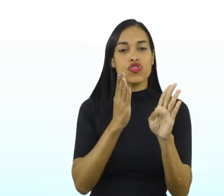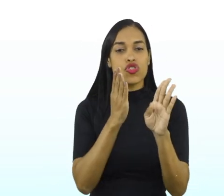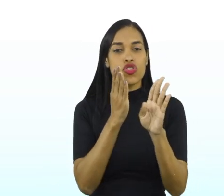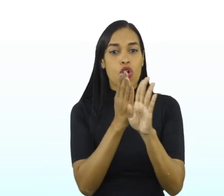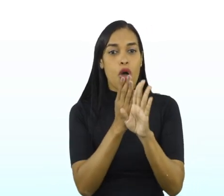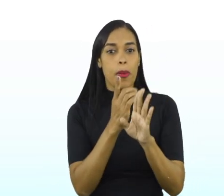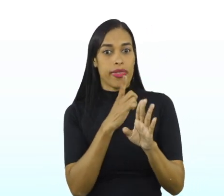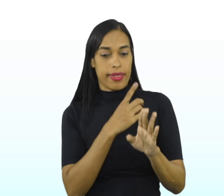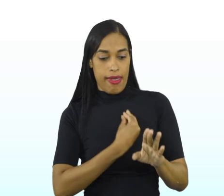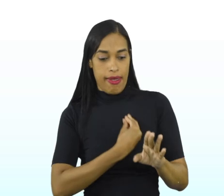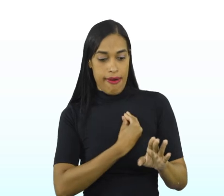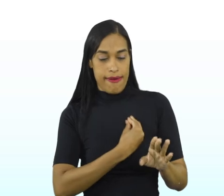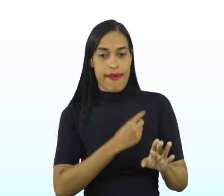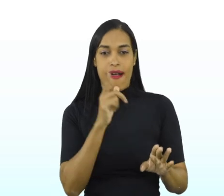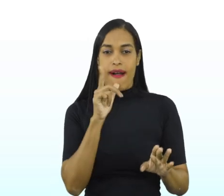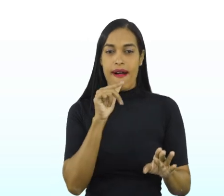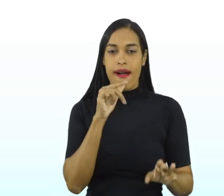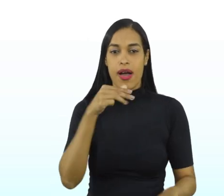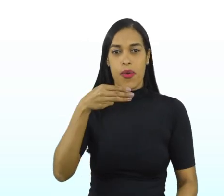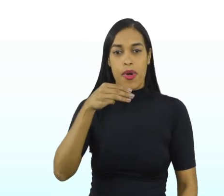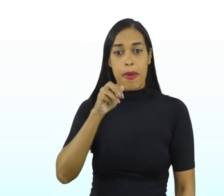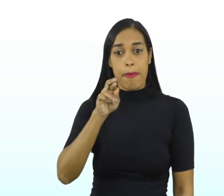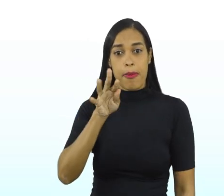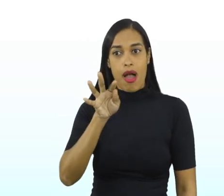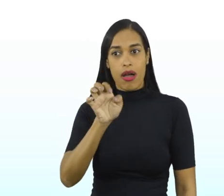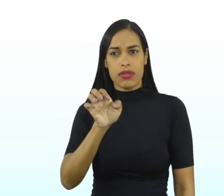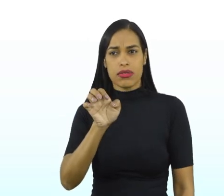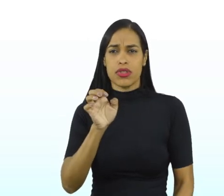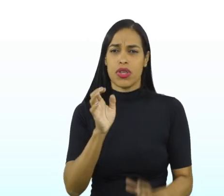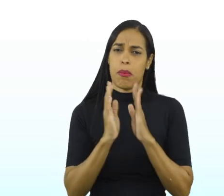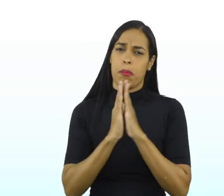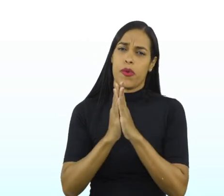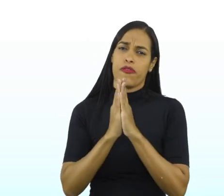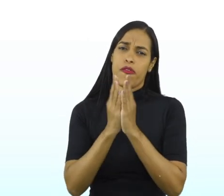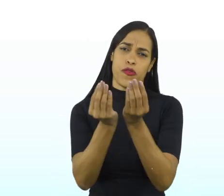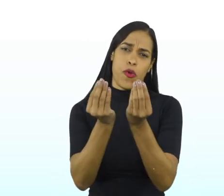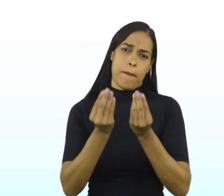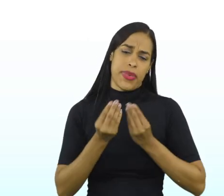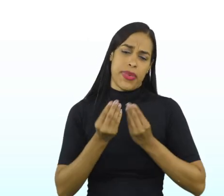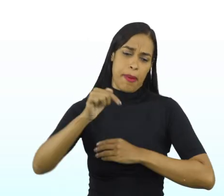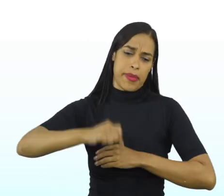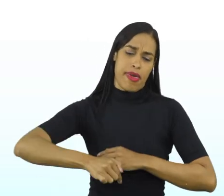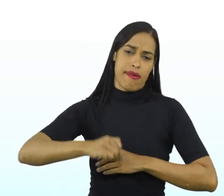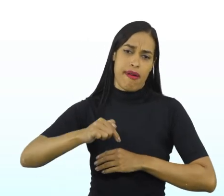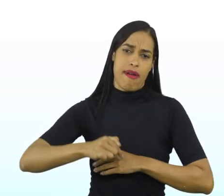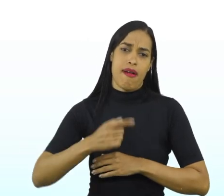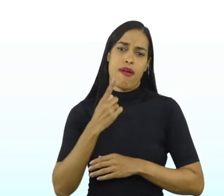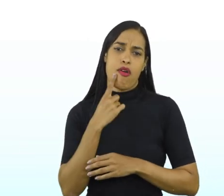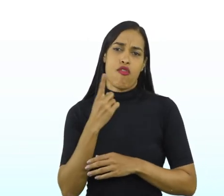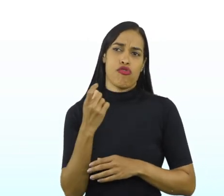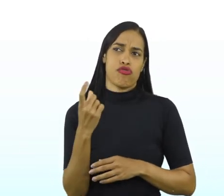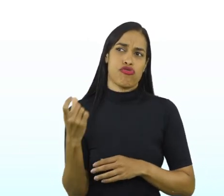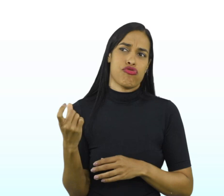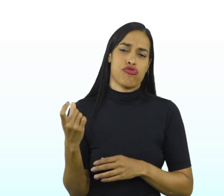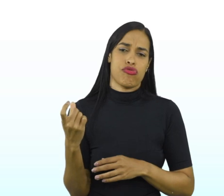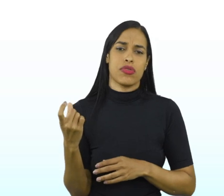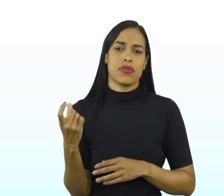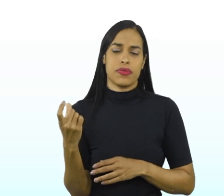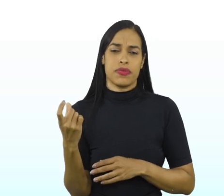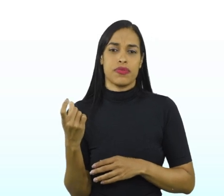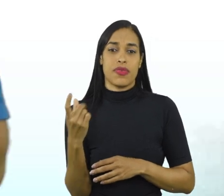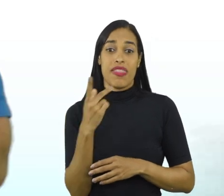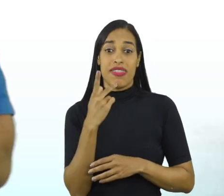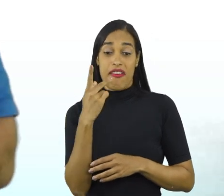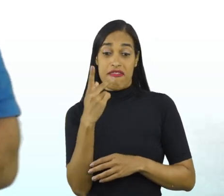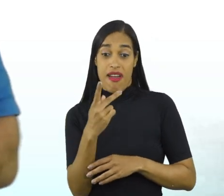Aí a mulher diz lá, oxe, manda essa bichinha para cá. Então observe o seguinte, vem comigo. Na